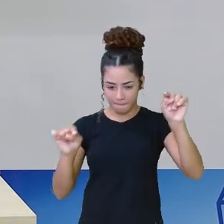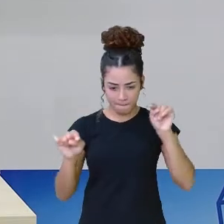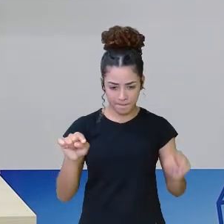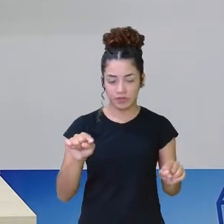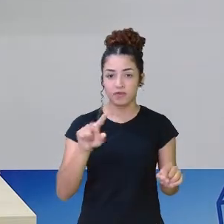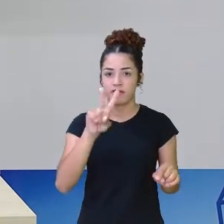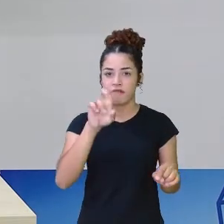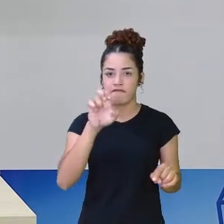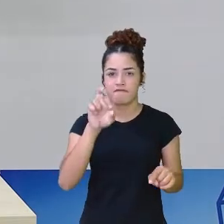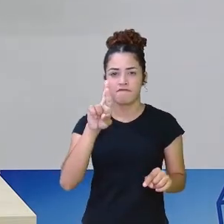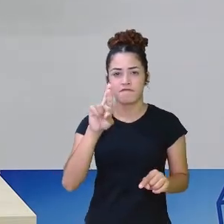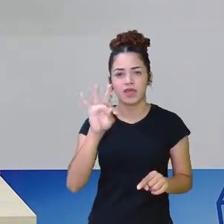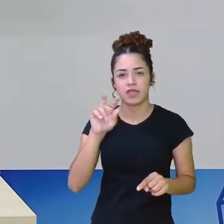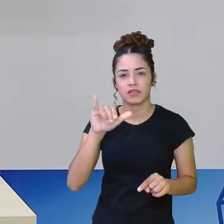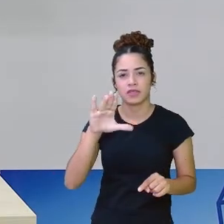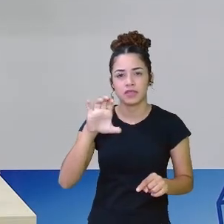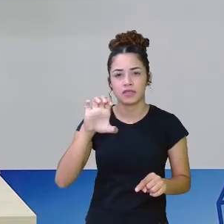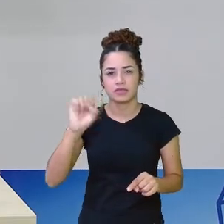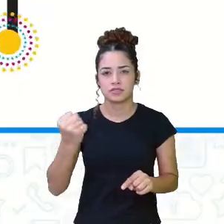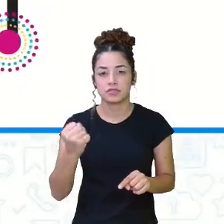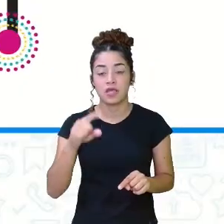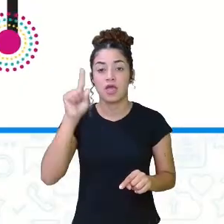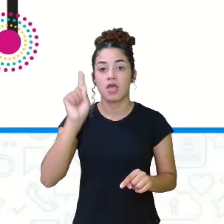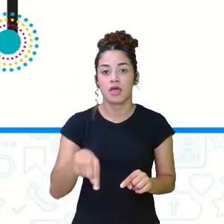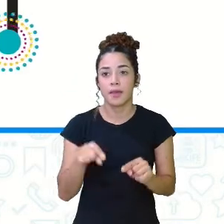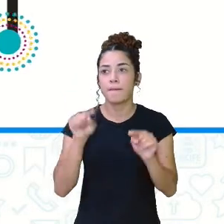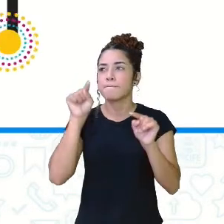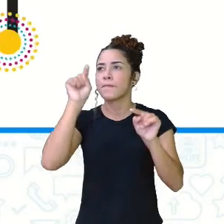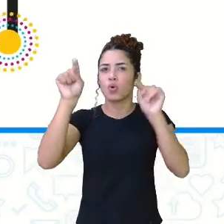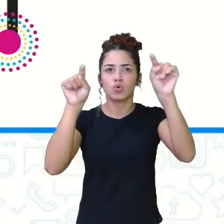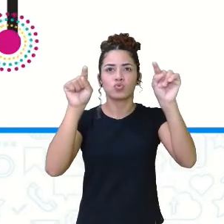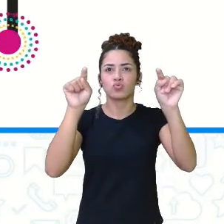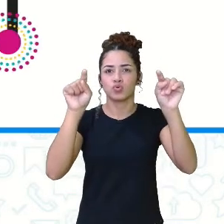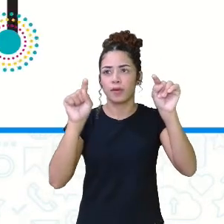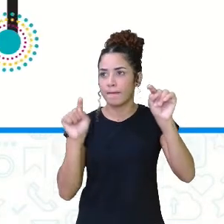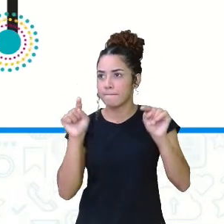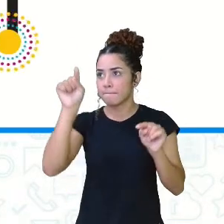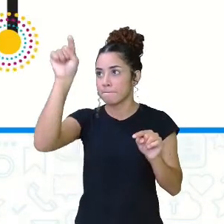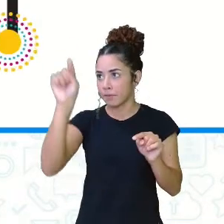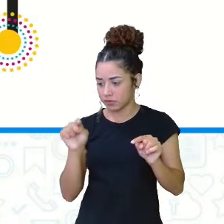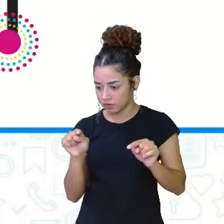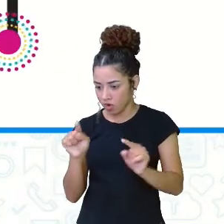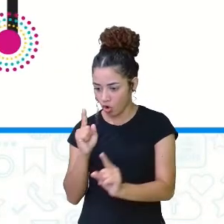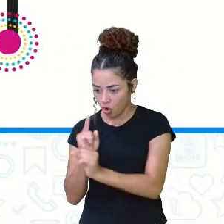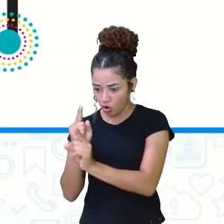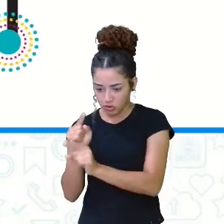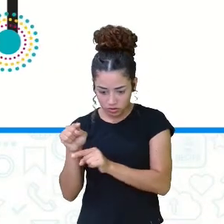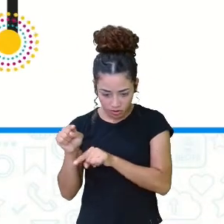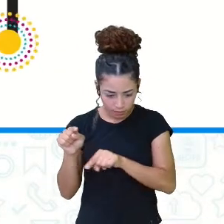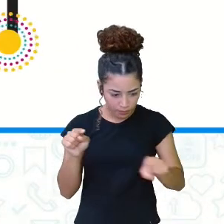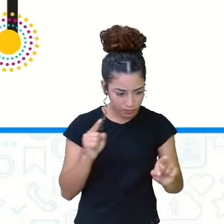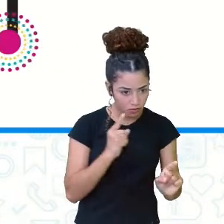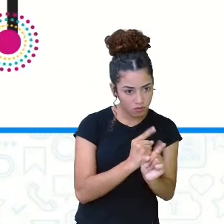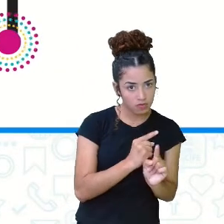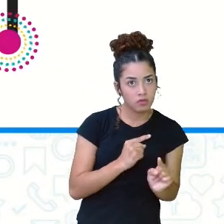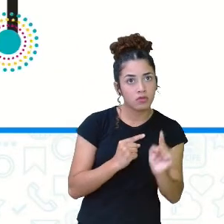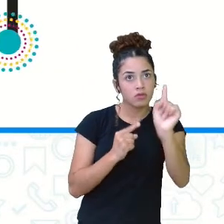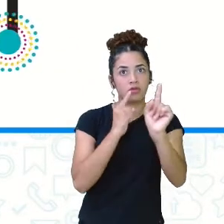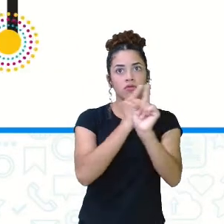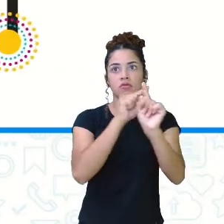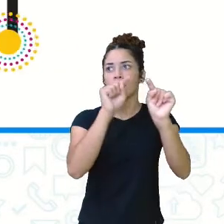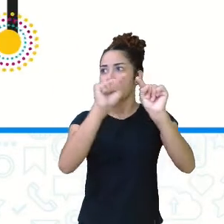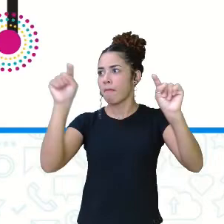que são meus vértices? São os pontos de encontro do meu segmento. Lembra, eu estou falando de pontos